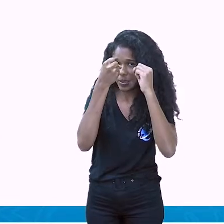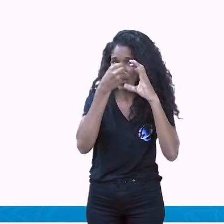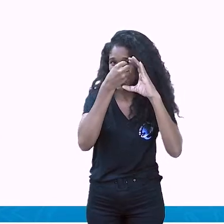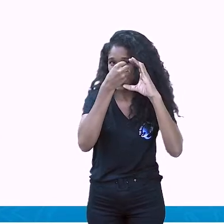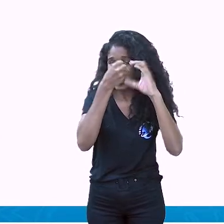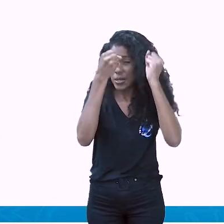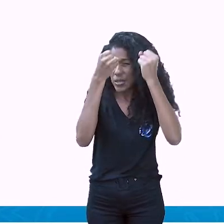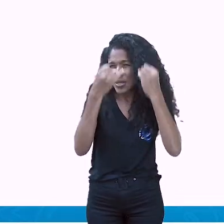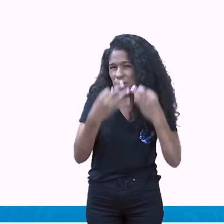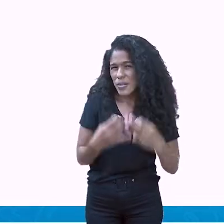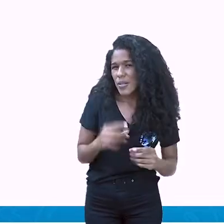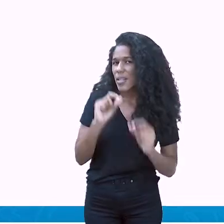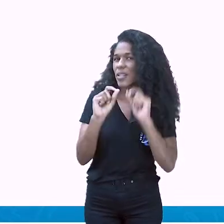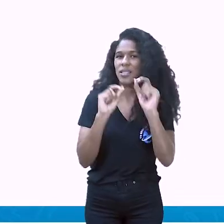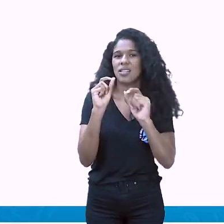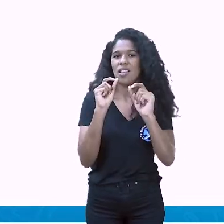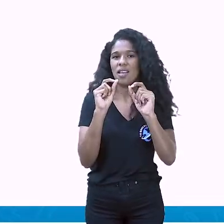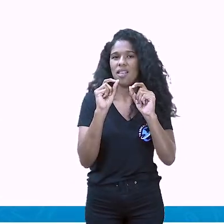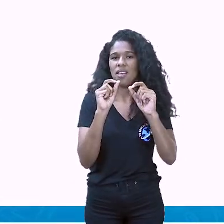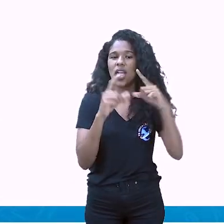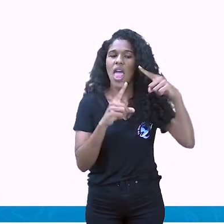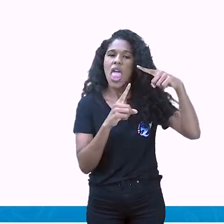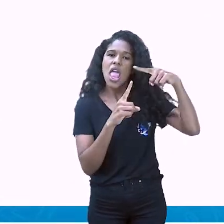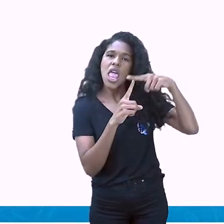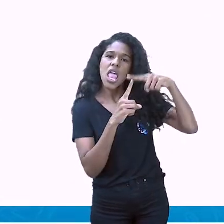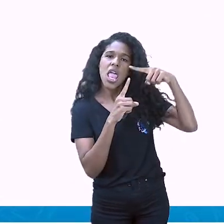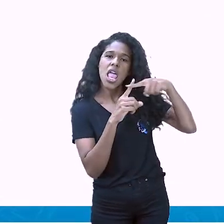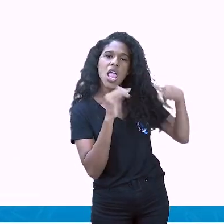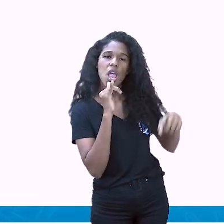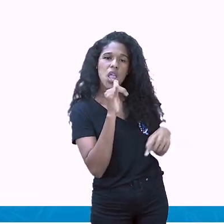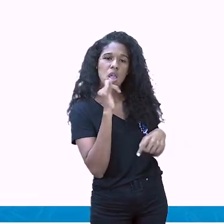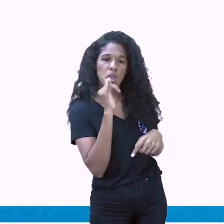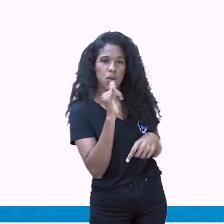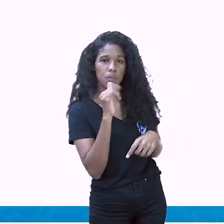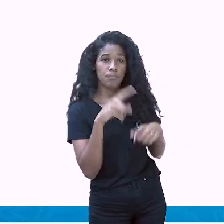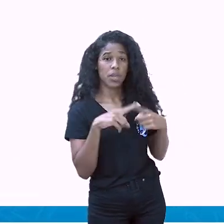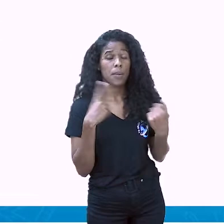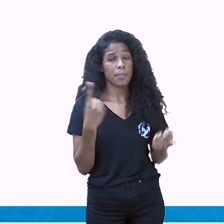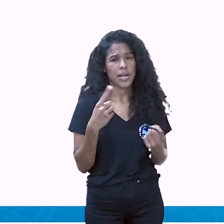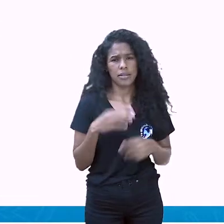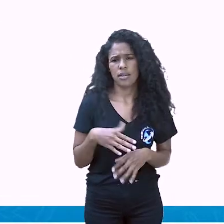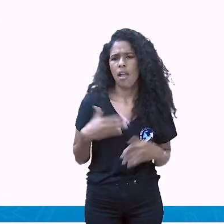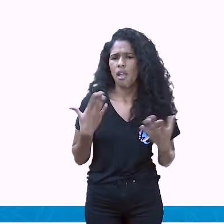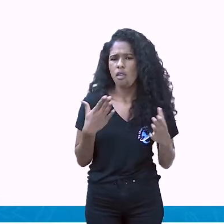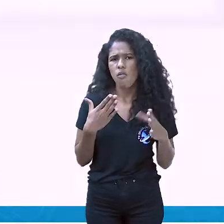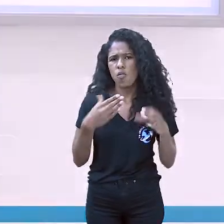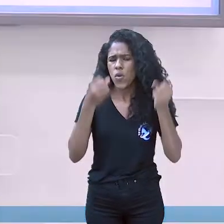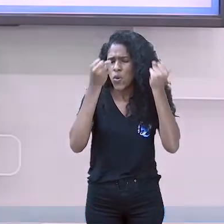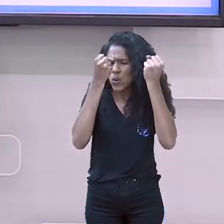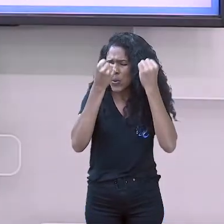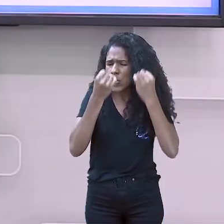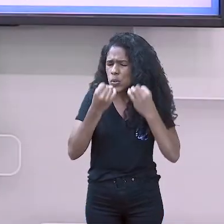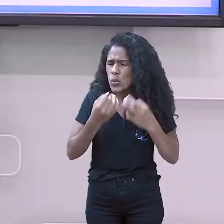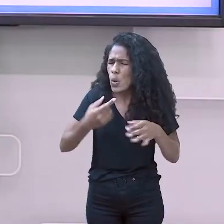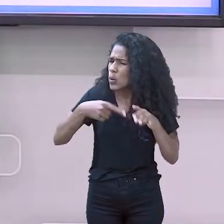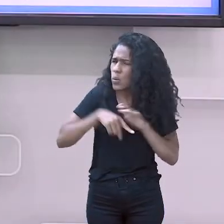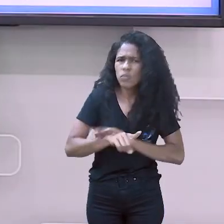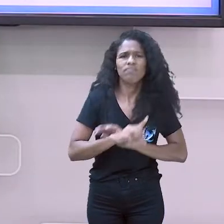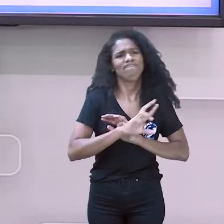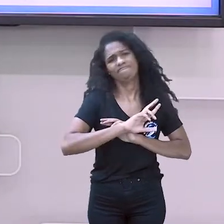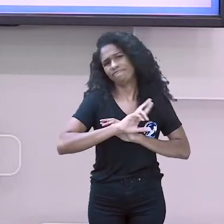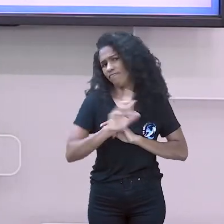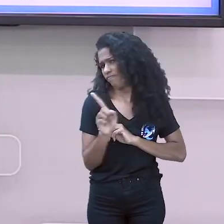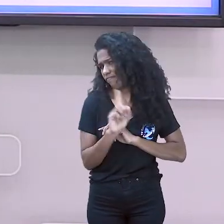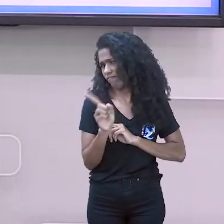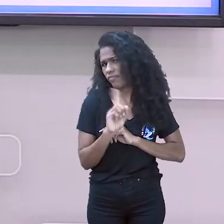eu não vou adentrar em cada um deles agora não. Depois, se vocês quiserem aí, a gente pode